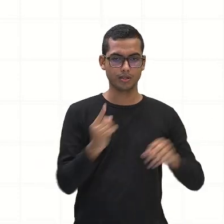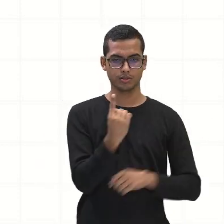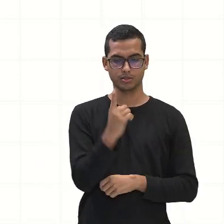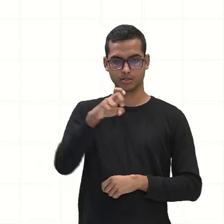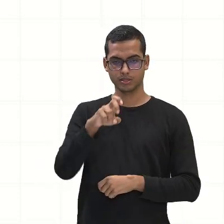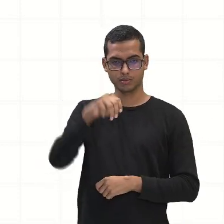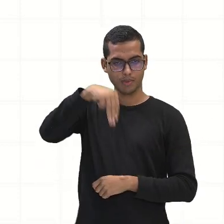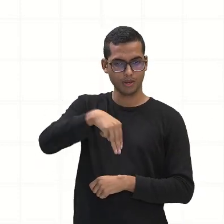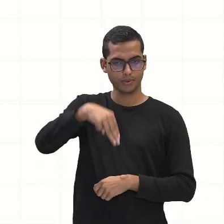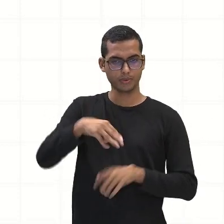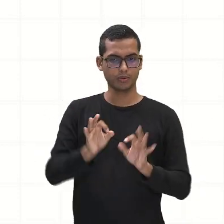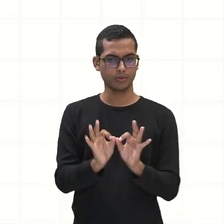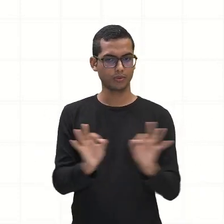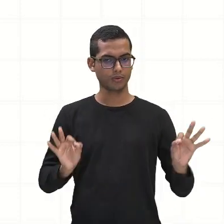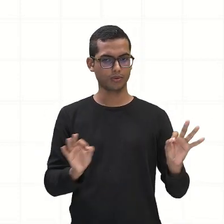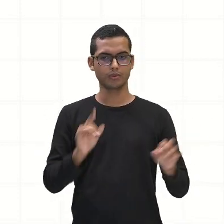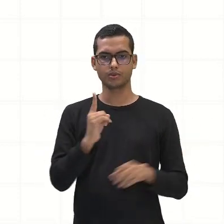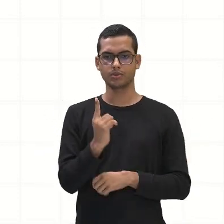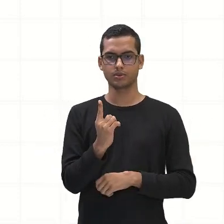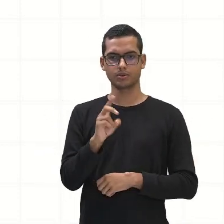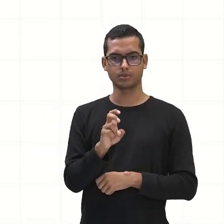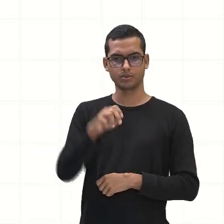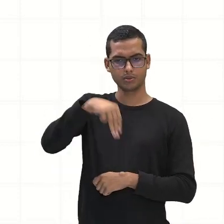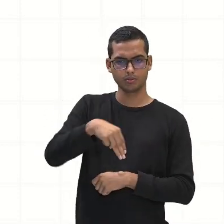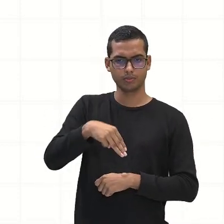15 metros. E próximo,